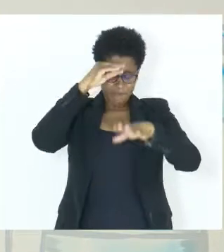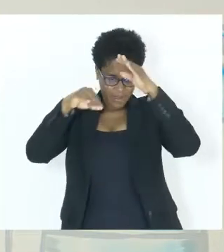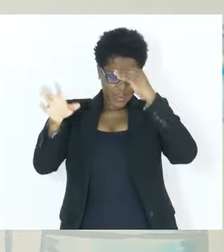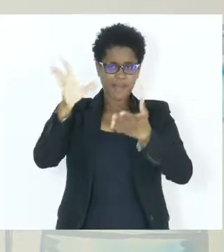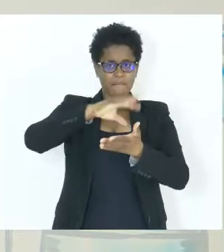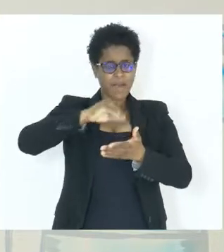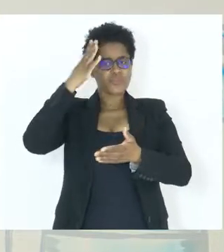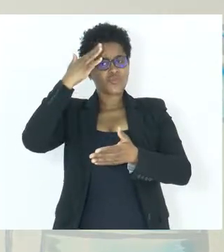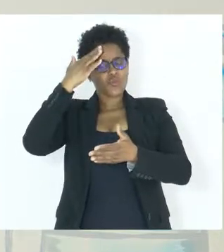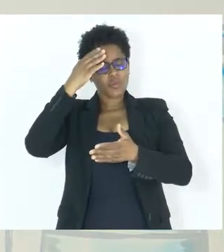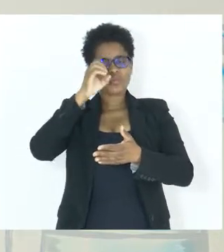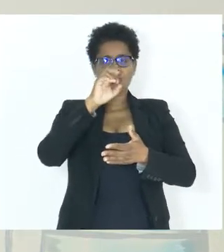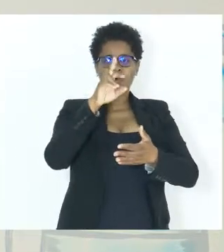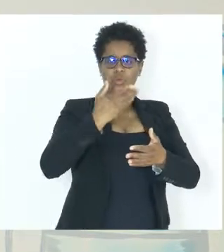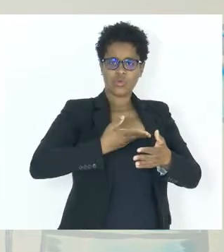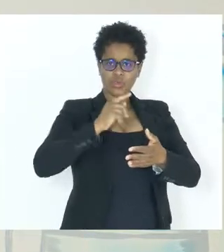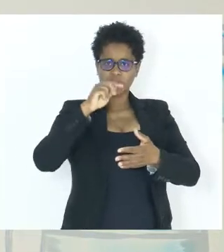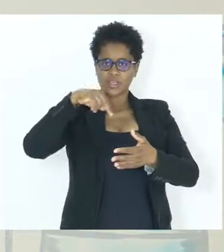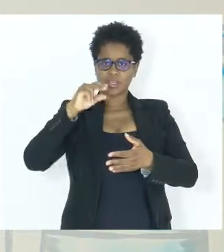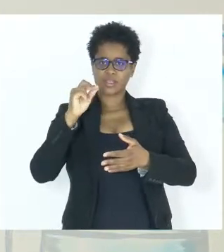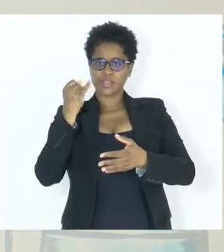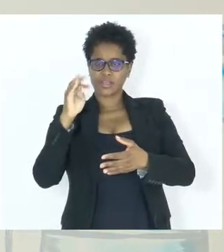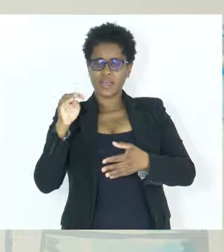mais números ordinais até o